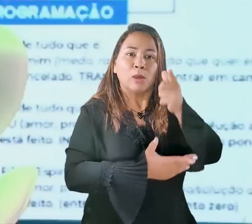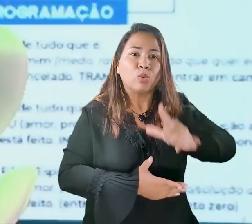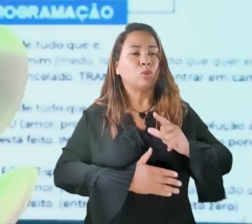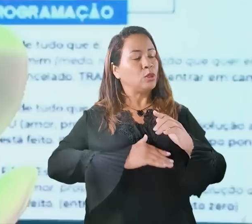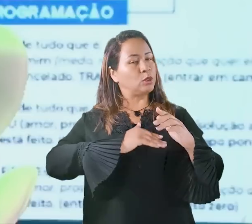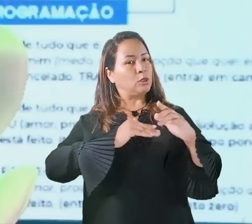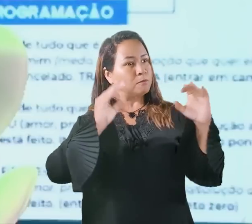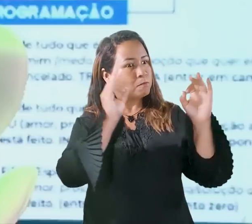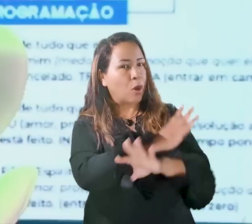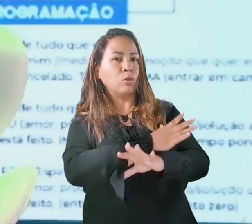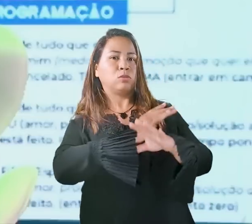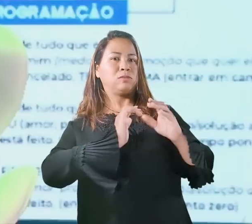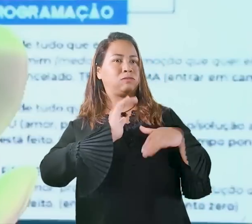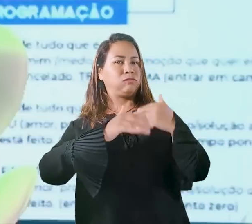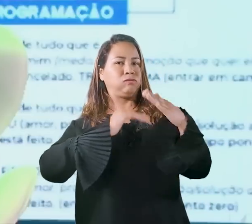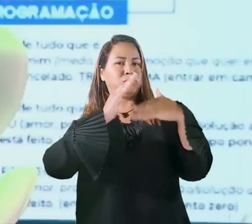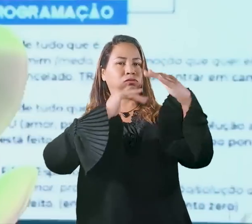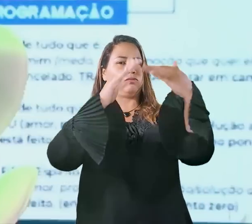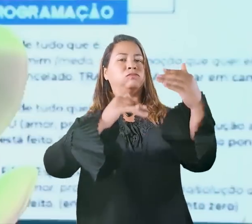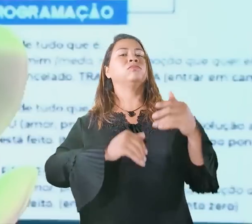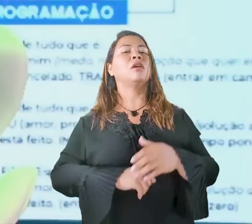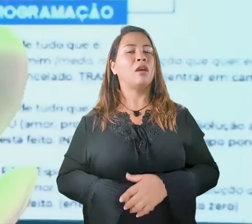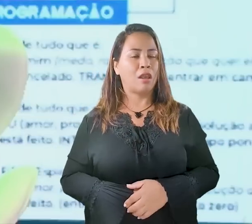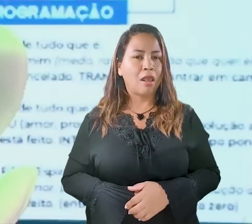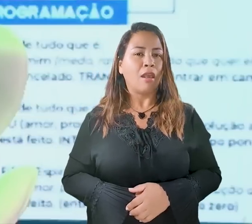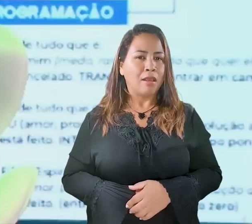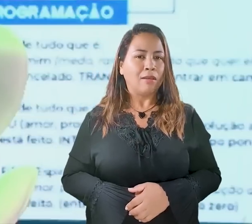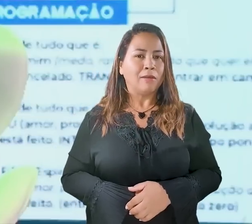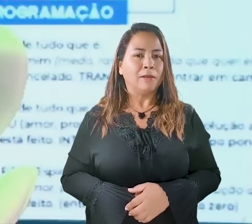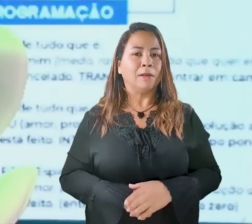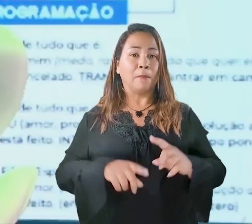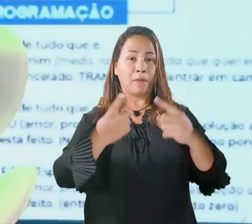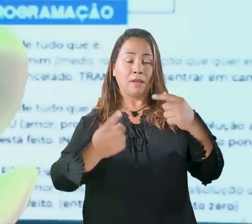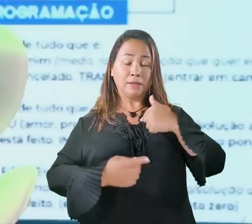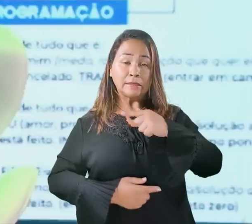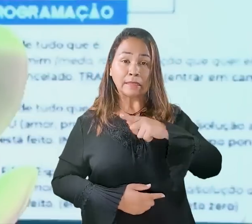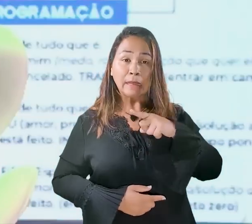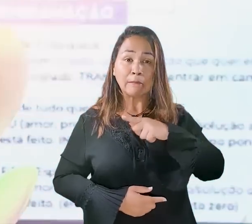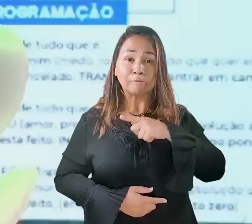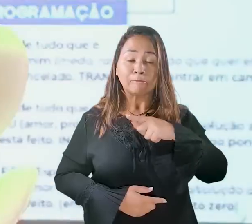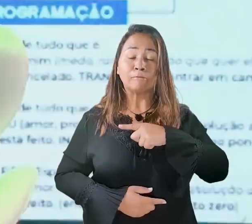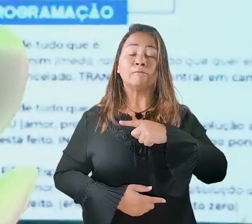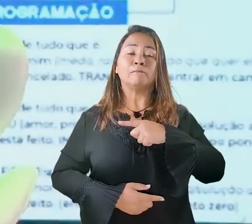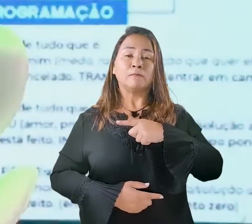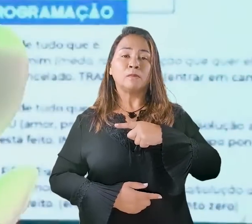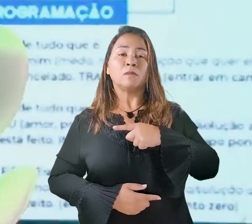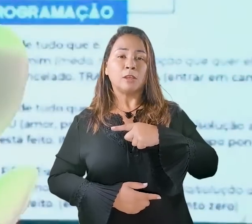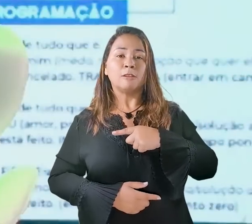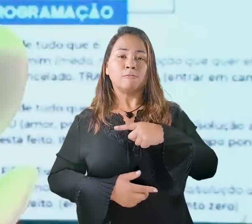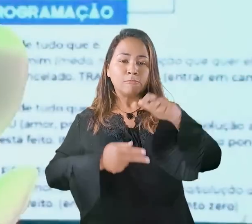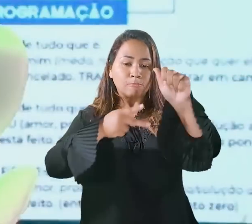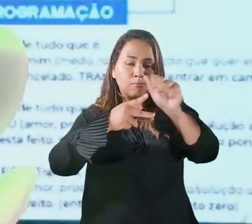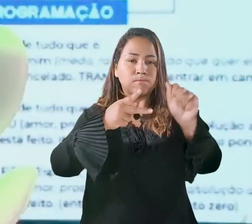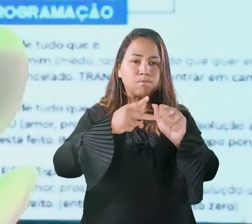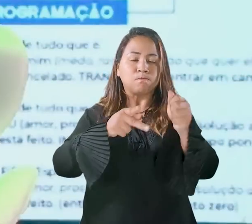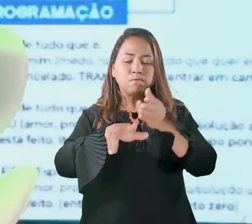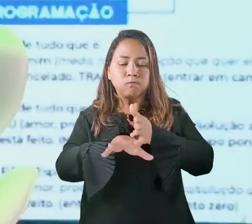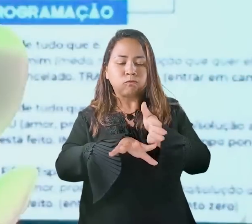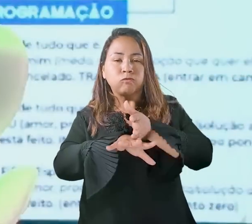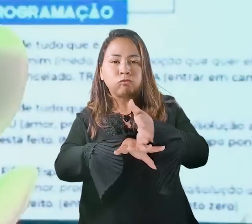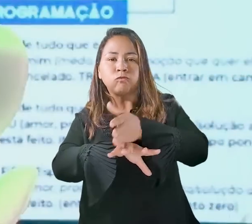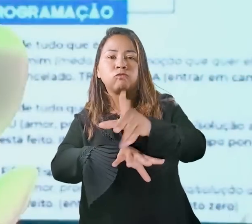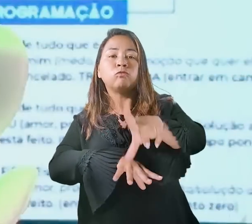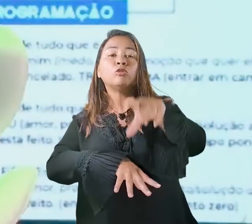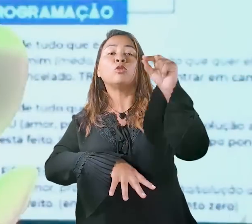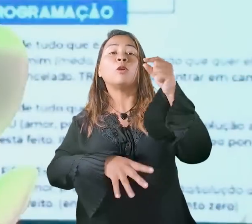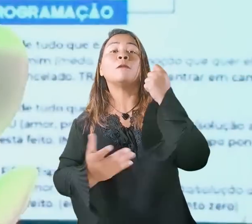isso. Observar é cocriar. Observar, aquela possibilidade já existe para você. Então vamos lá? Preparados? Como